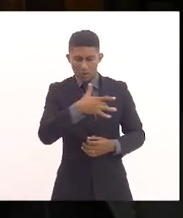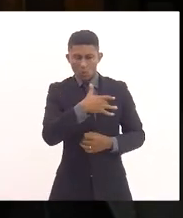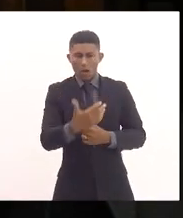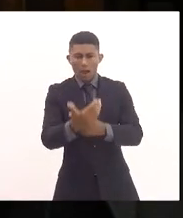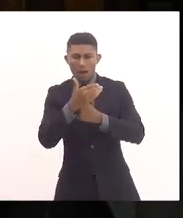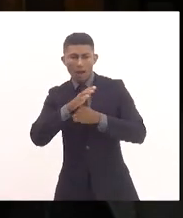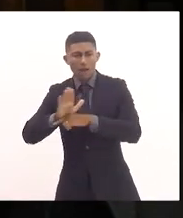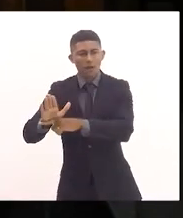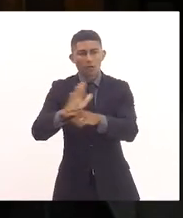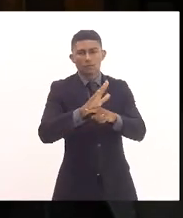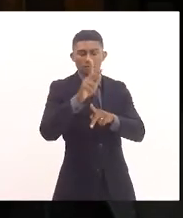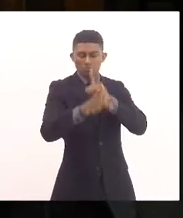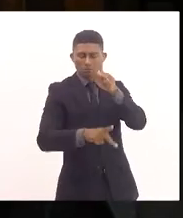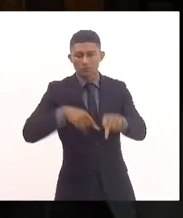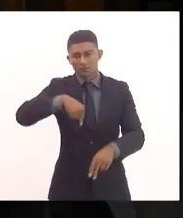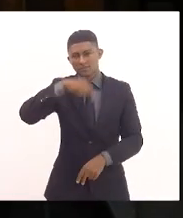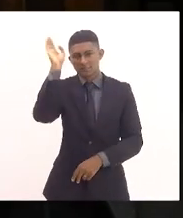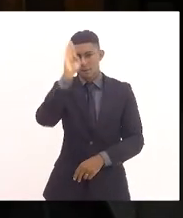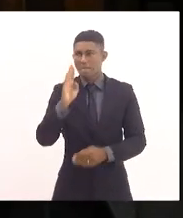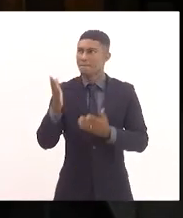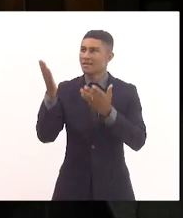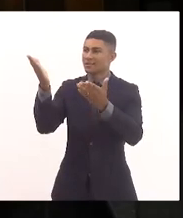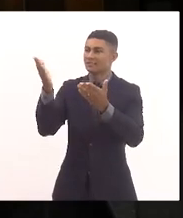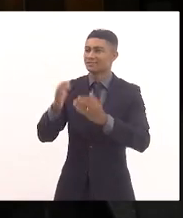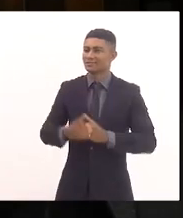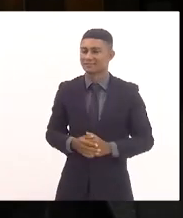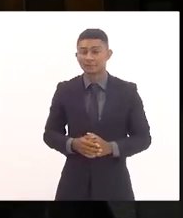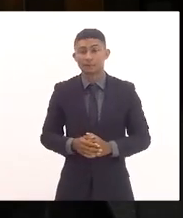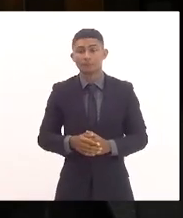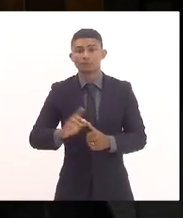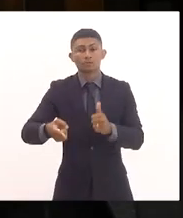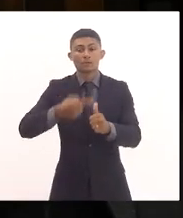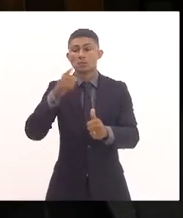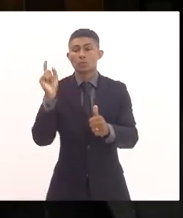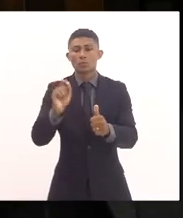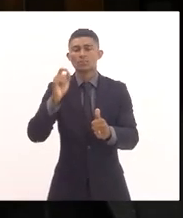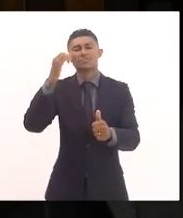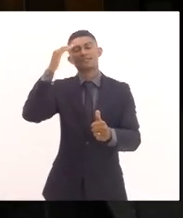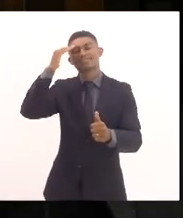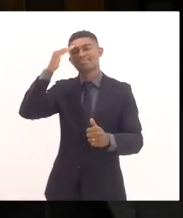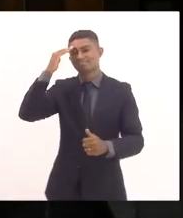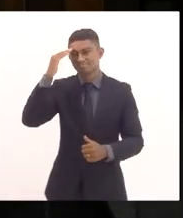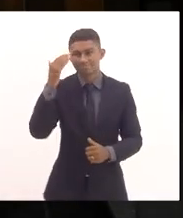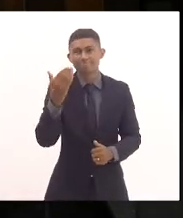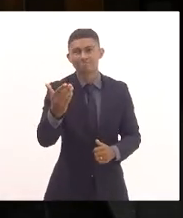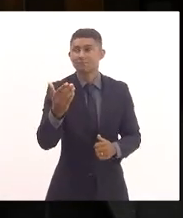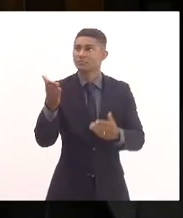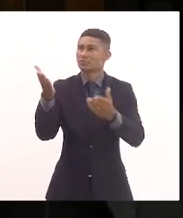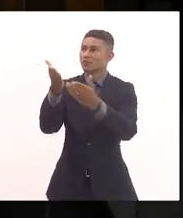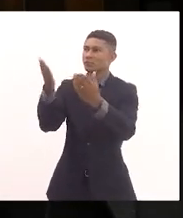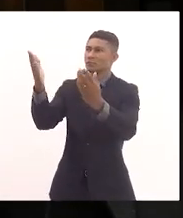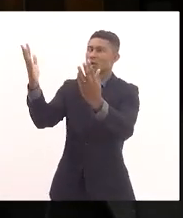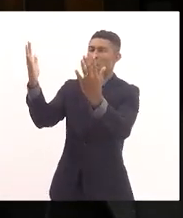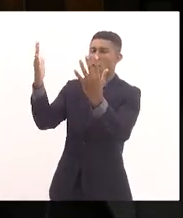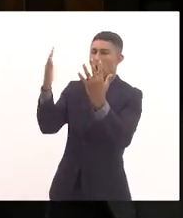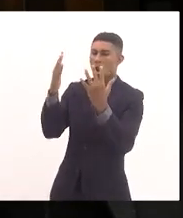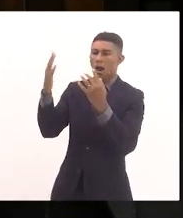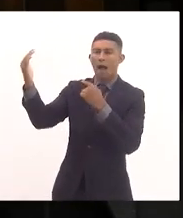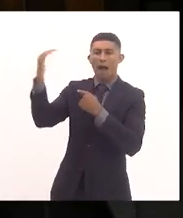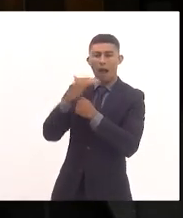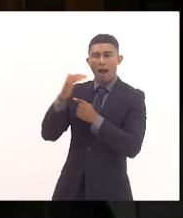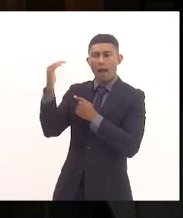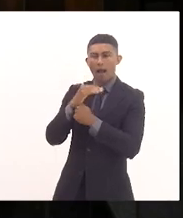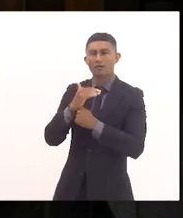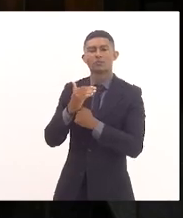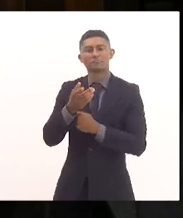para todo o povo brasileiro. Em primeiro lugar, eu quero agradecer a contribuição de vocês para a gente